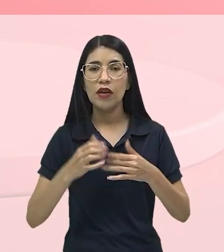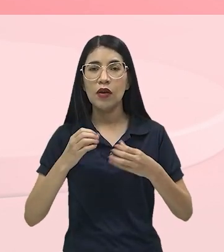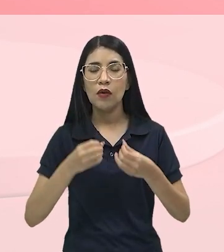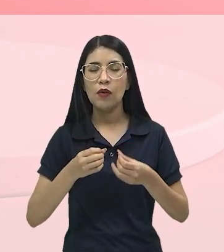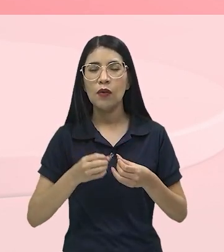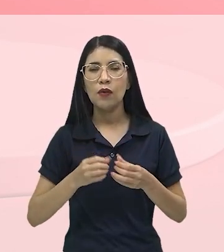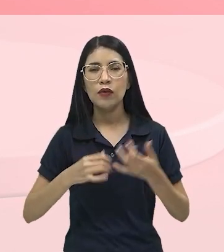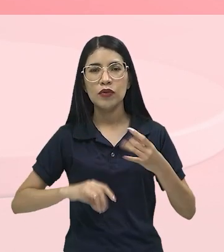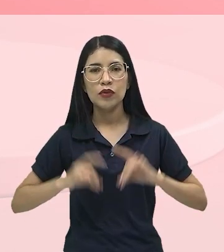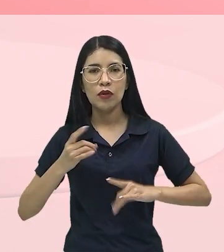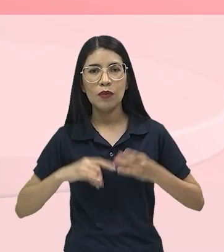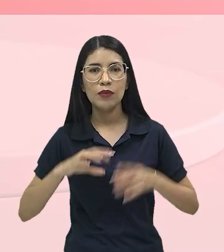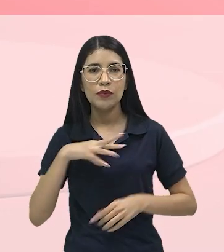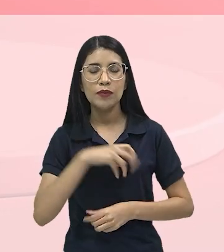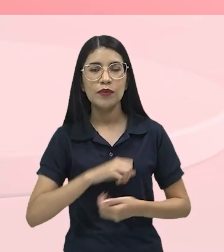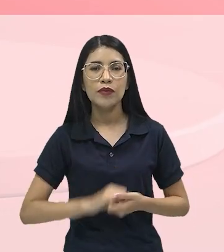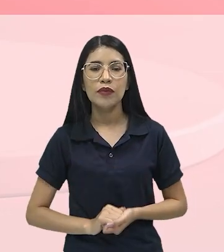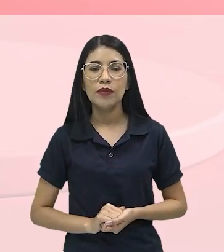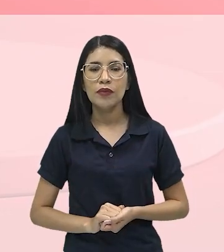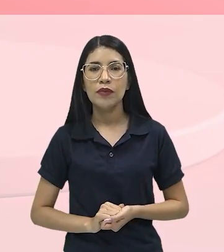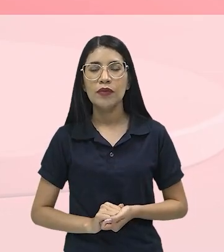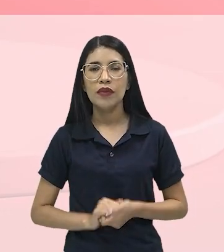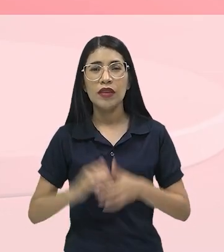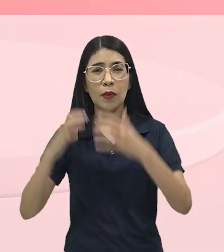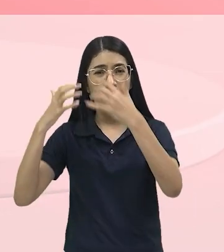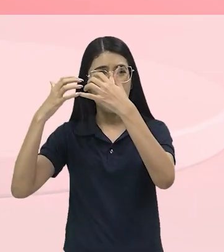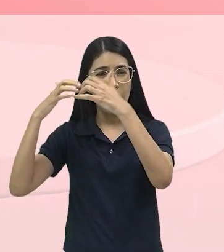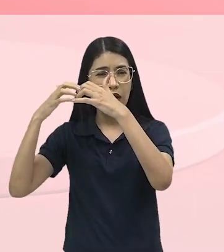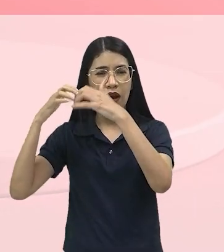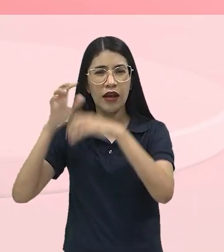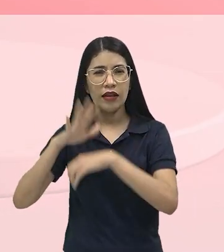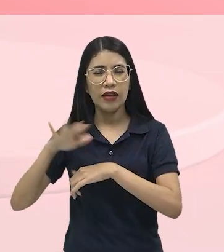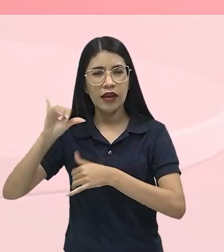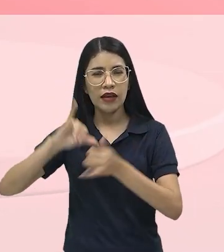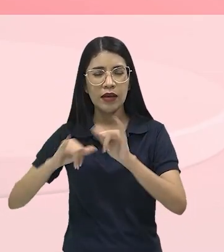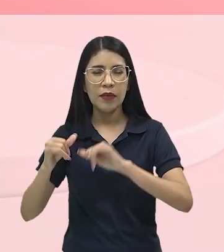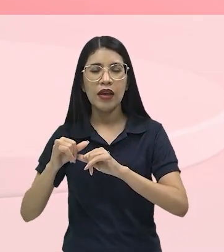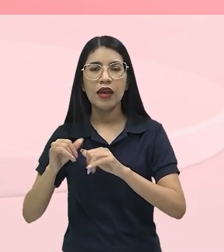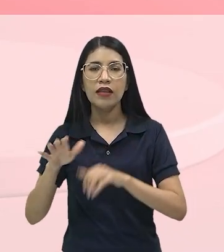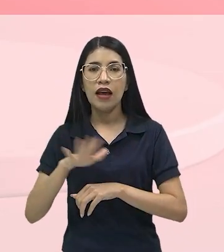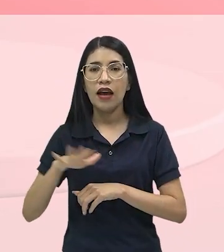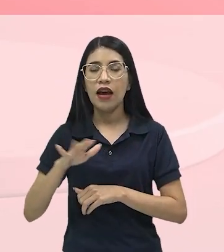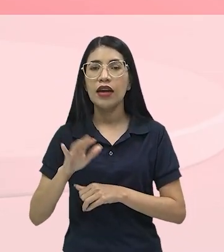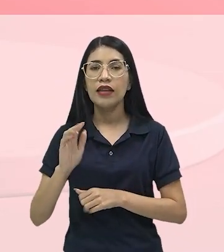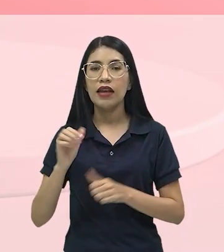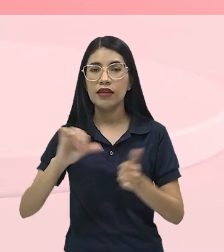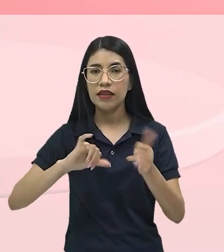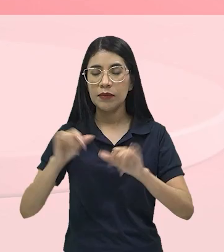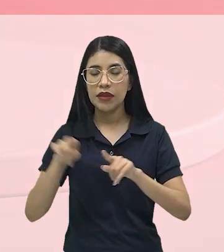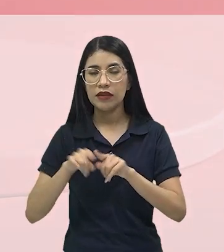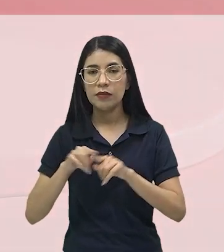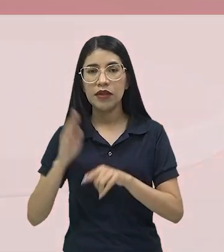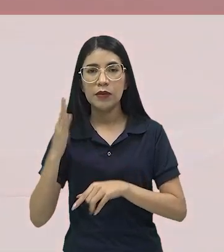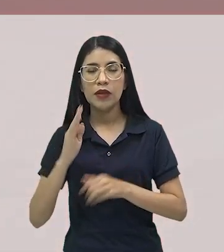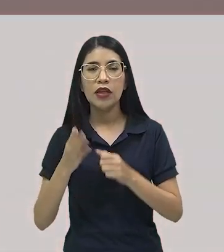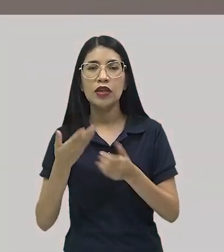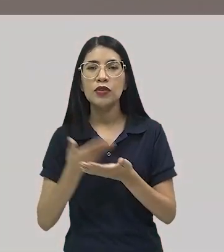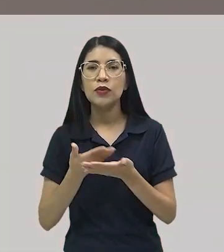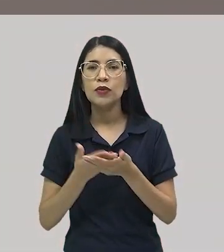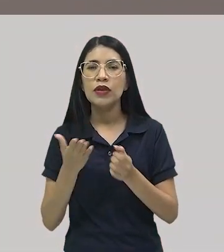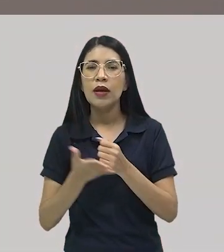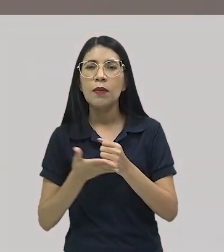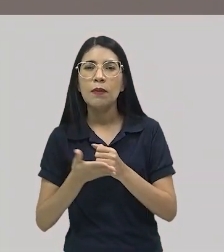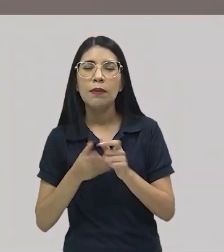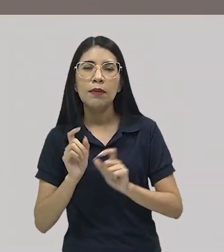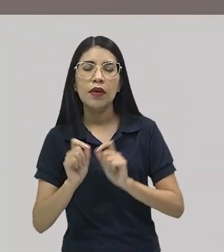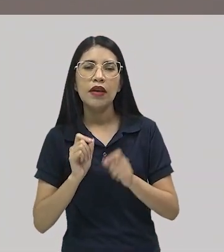amor. A neuroquímica é um campo da química e da biologia que estuda as bases por